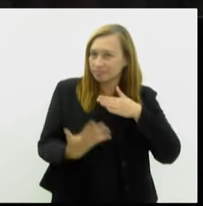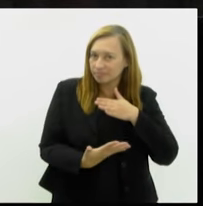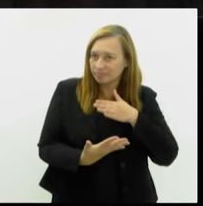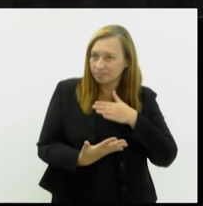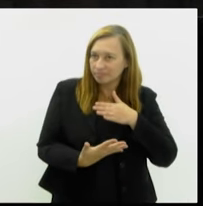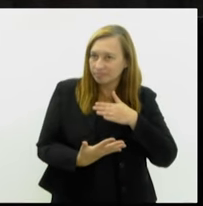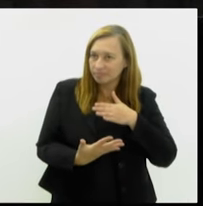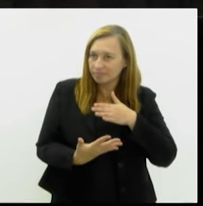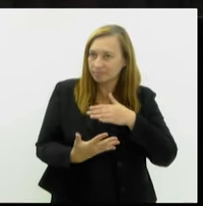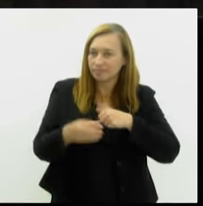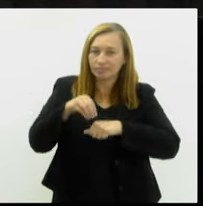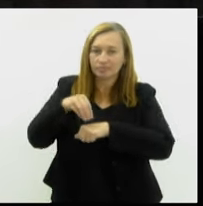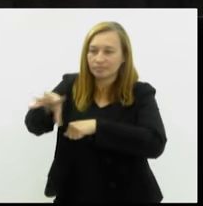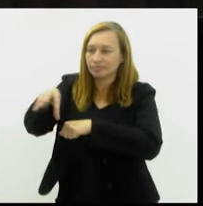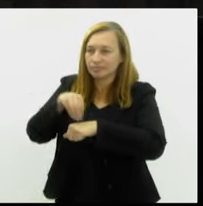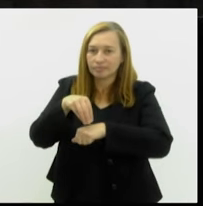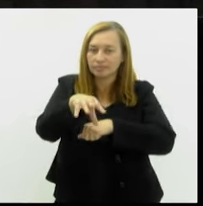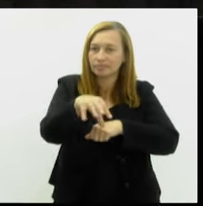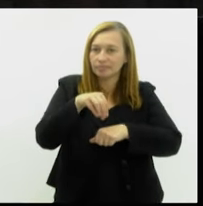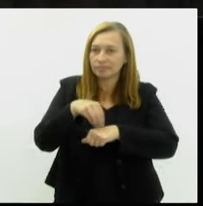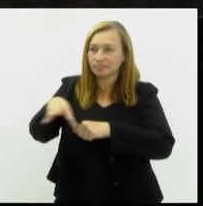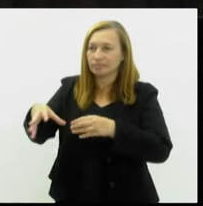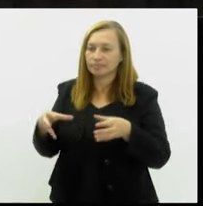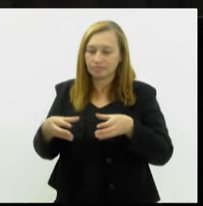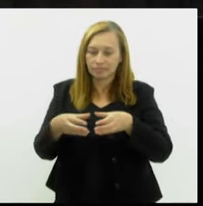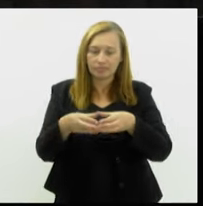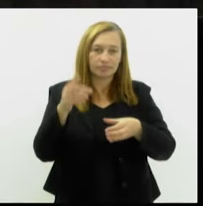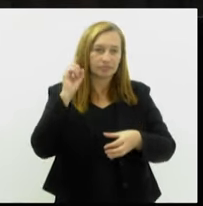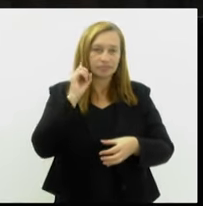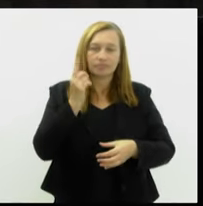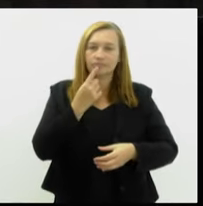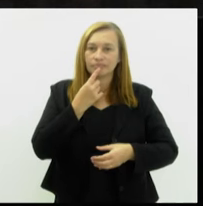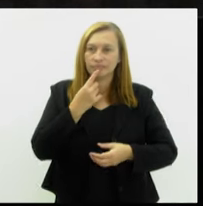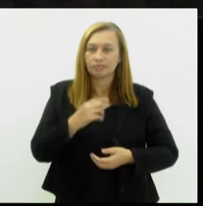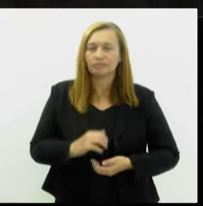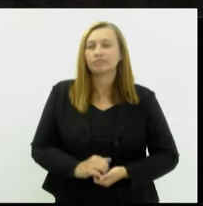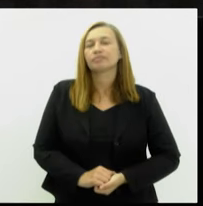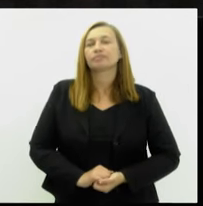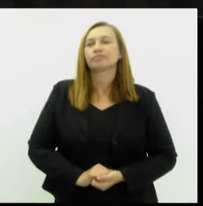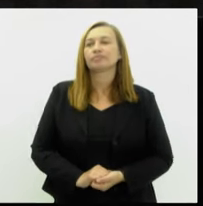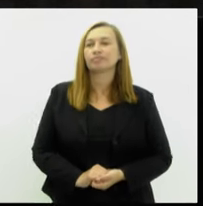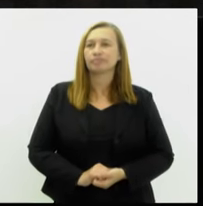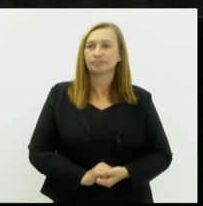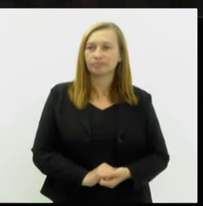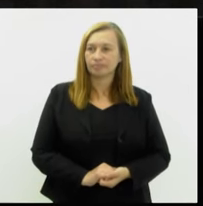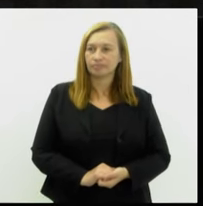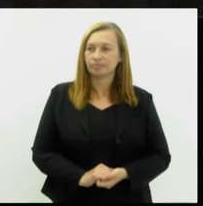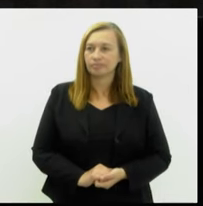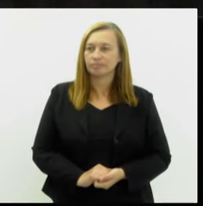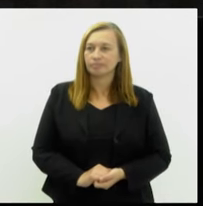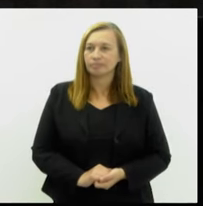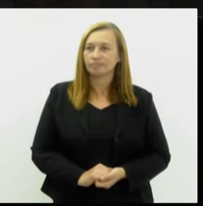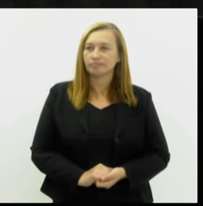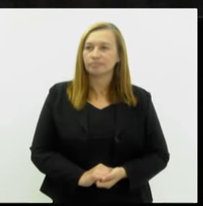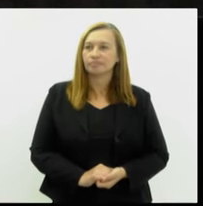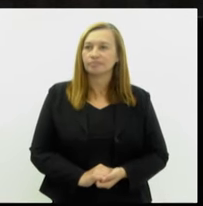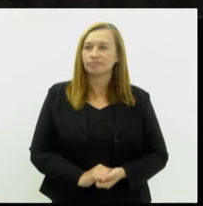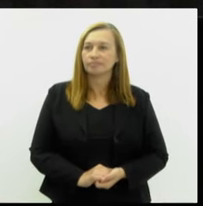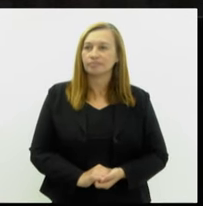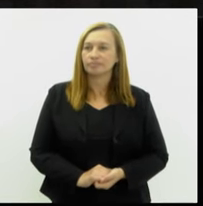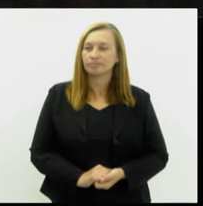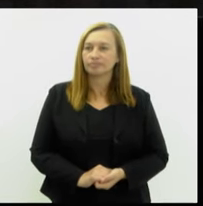língua de Libras, que leva a nossa voz aos deficientes auditivos.